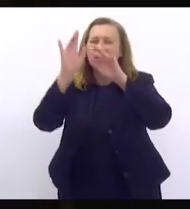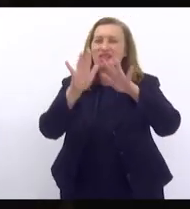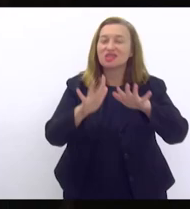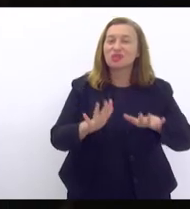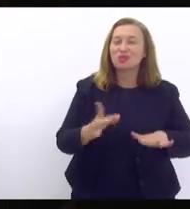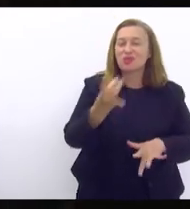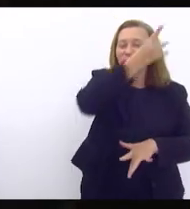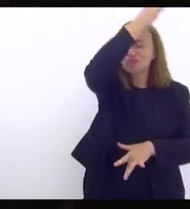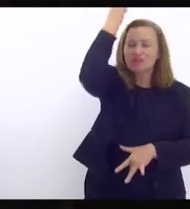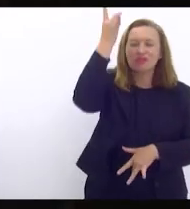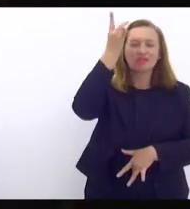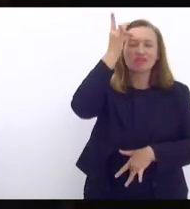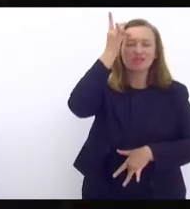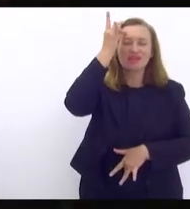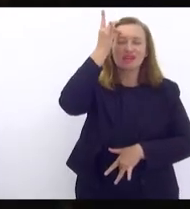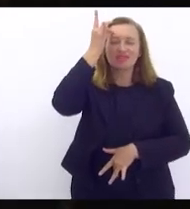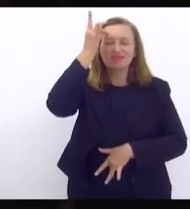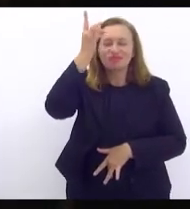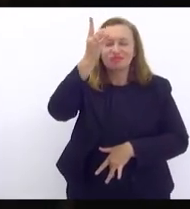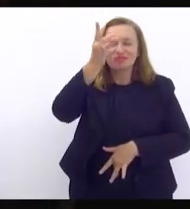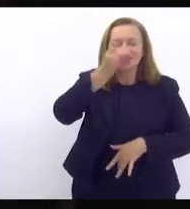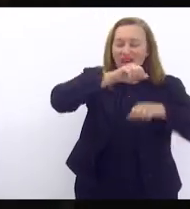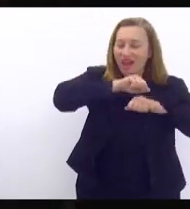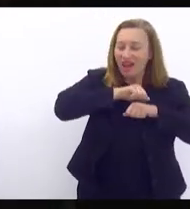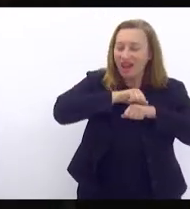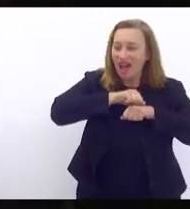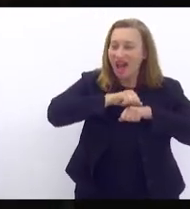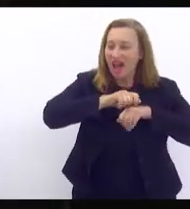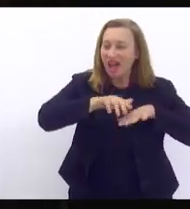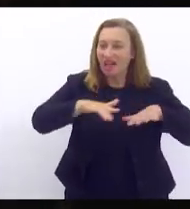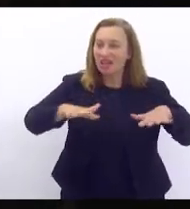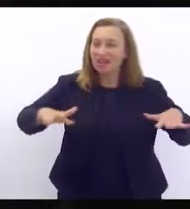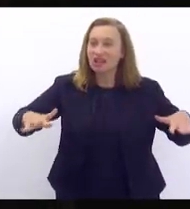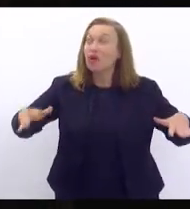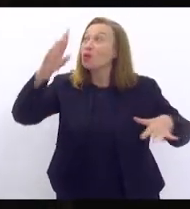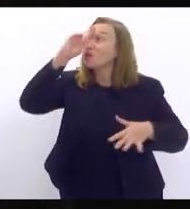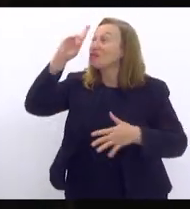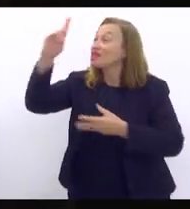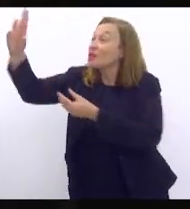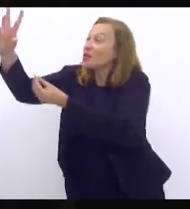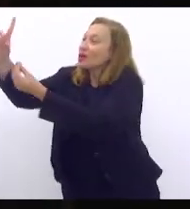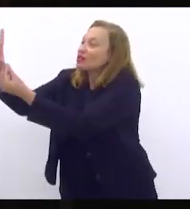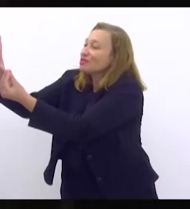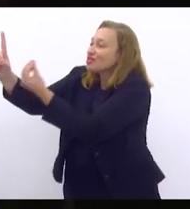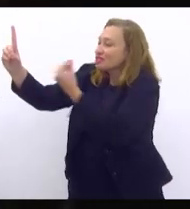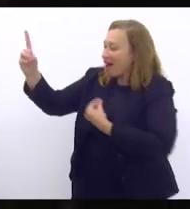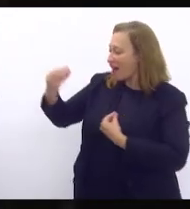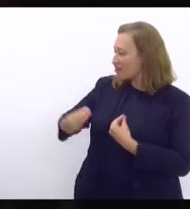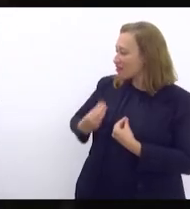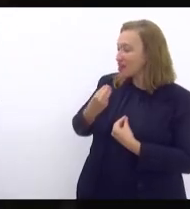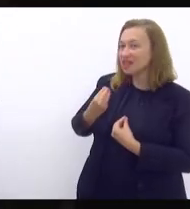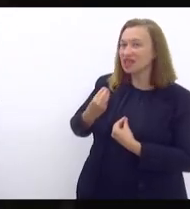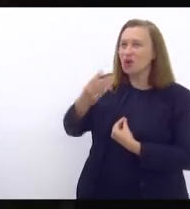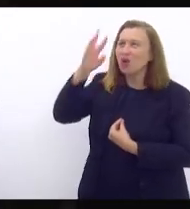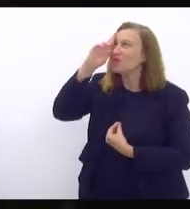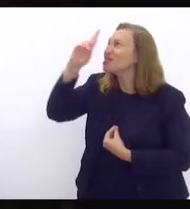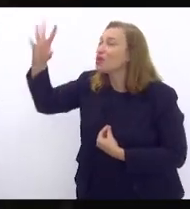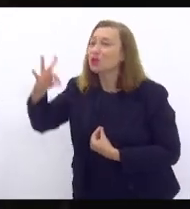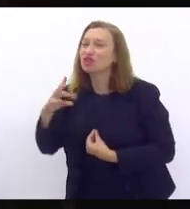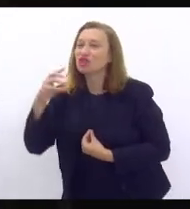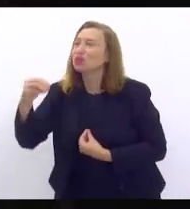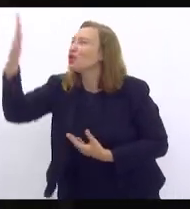está no meio de nós. Senhor que dá a vida, Senhor de tudo, vinde Espírito Santo